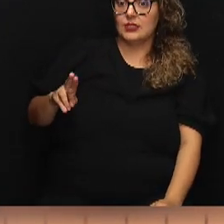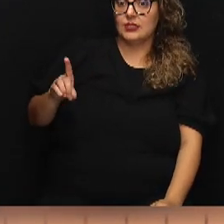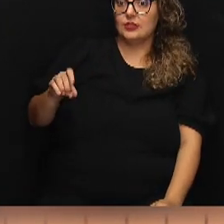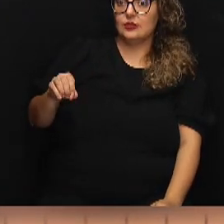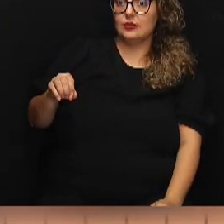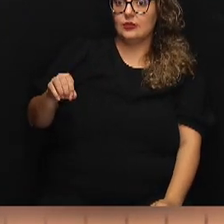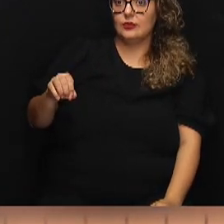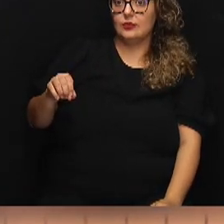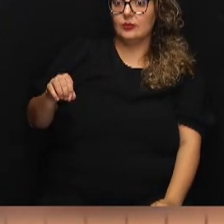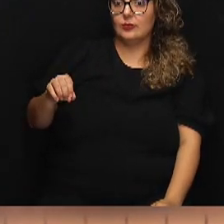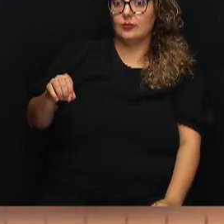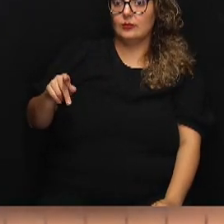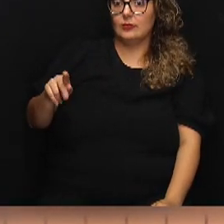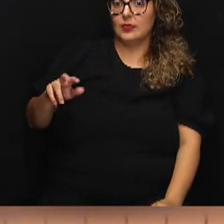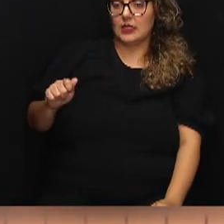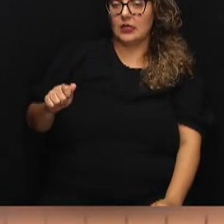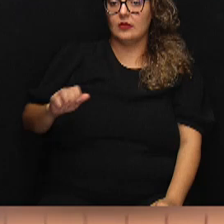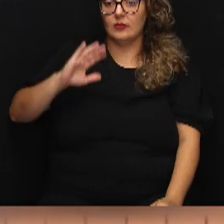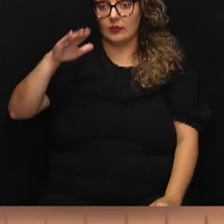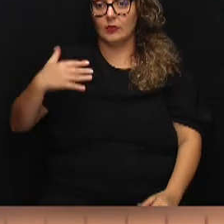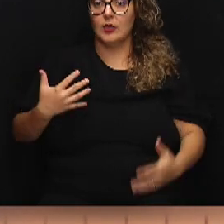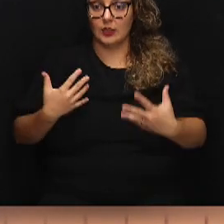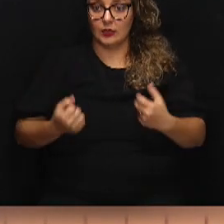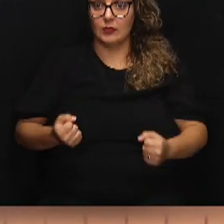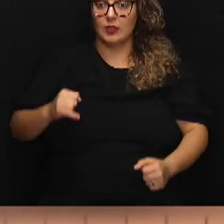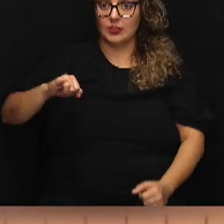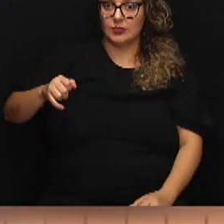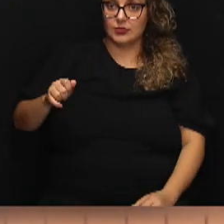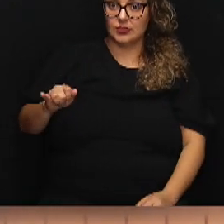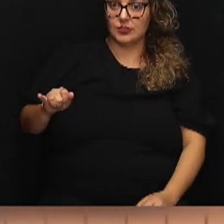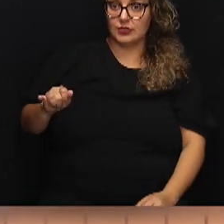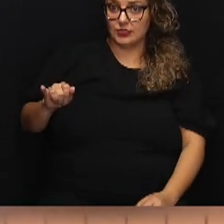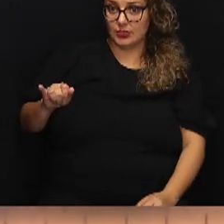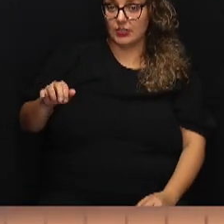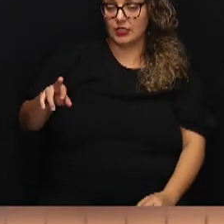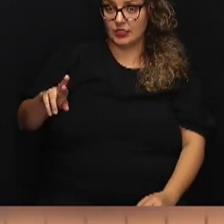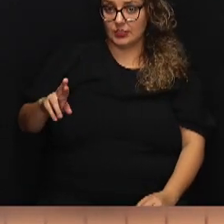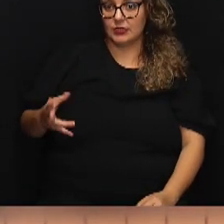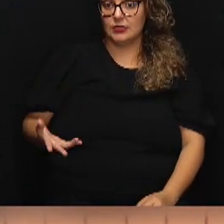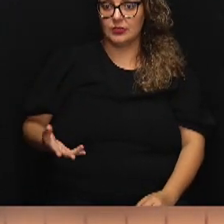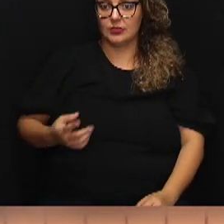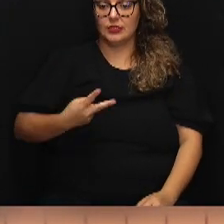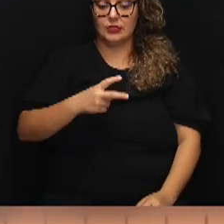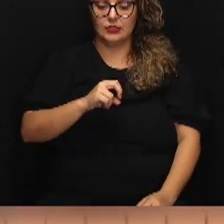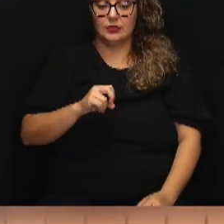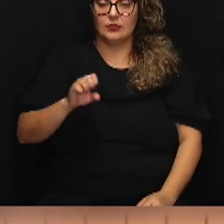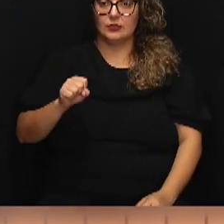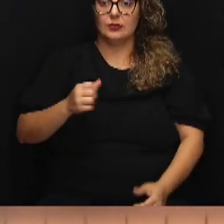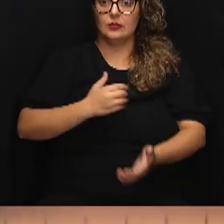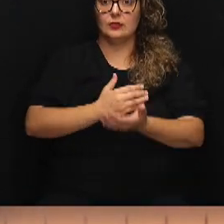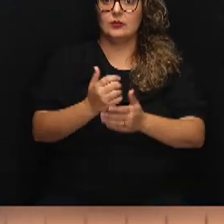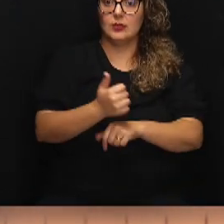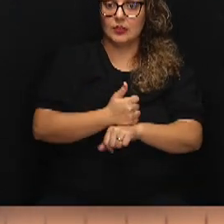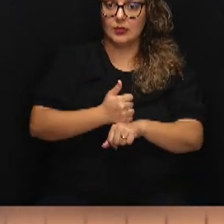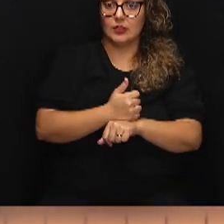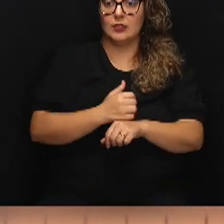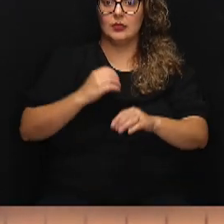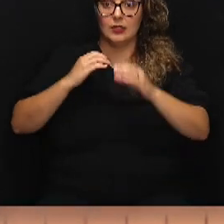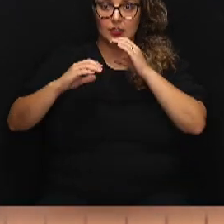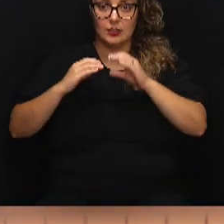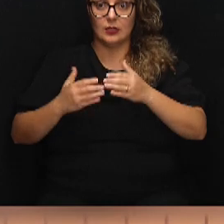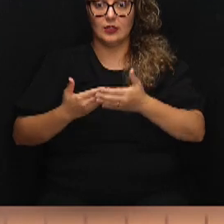aqui, foi uma honra te receber aqui, Jair. Em 2008, quando eu iniciei minha carreira na área de